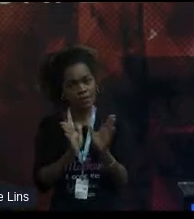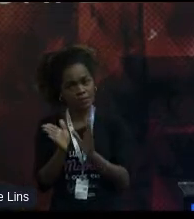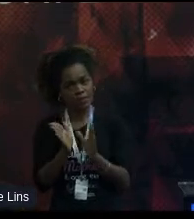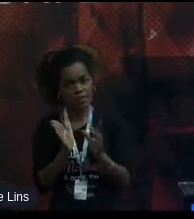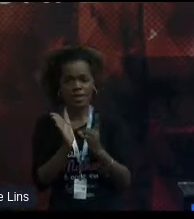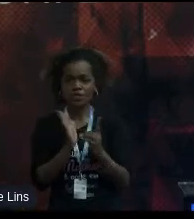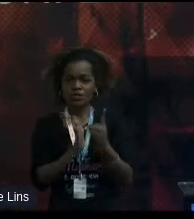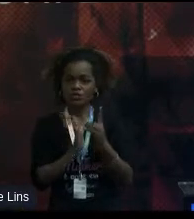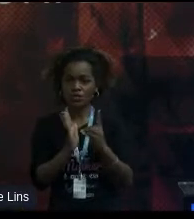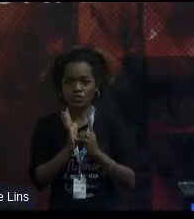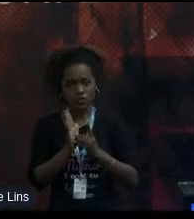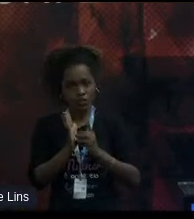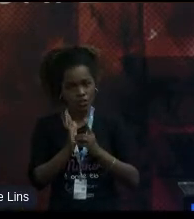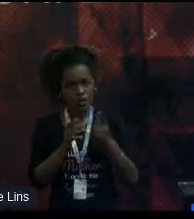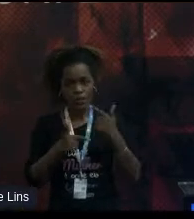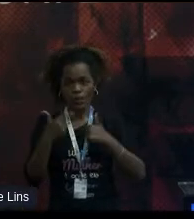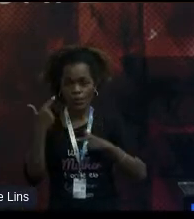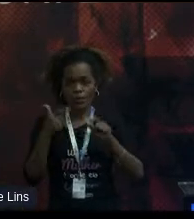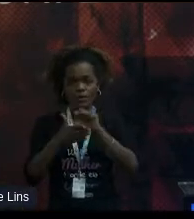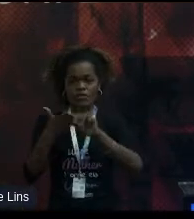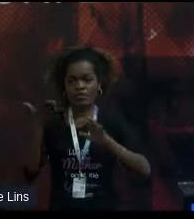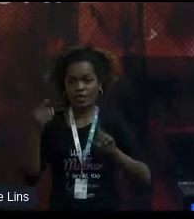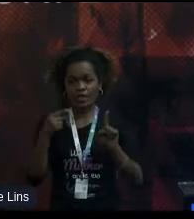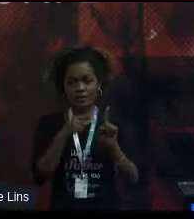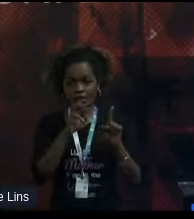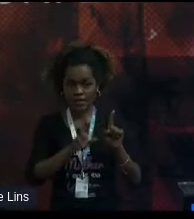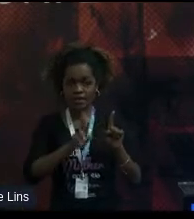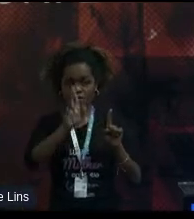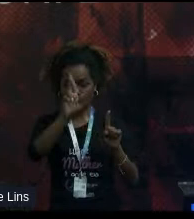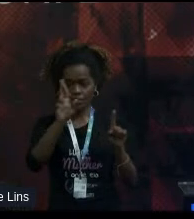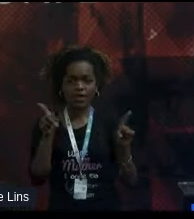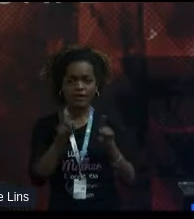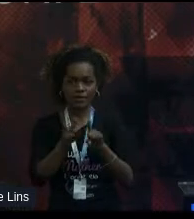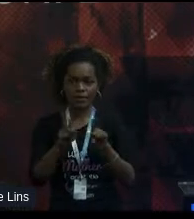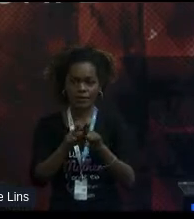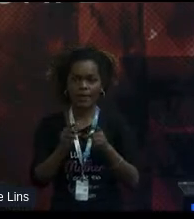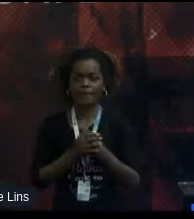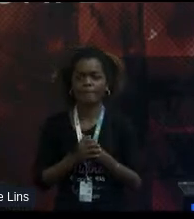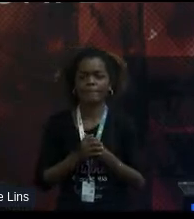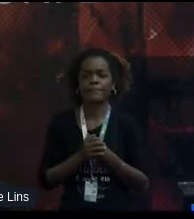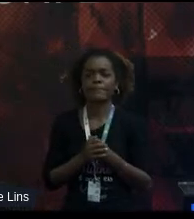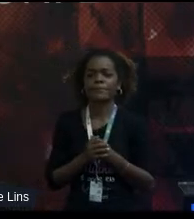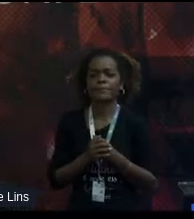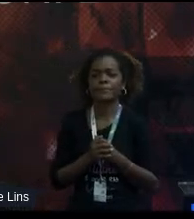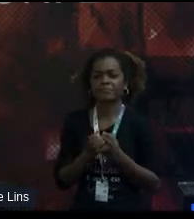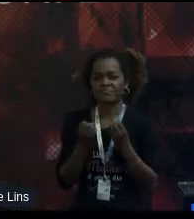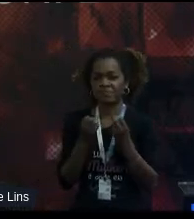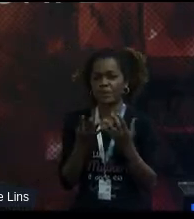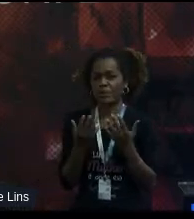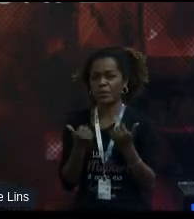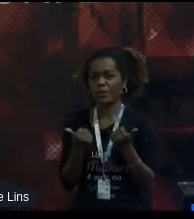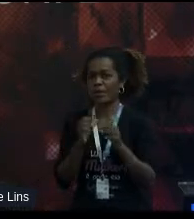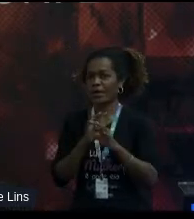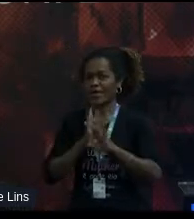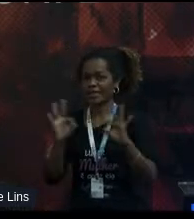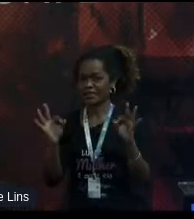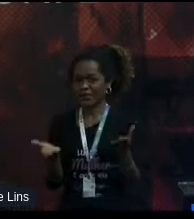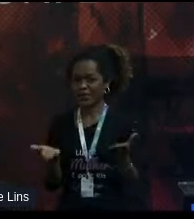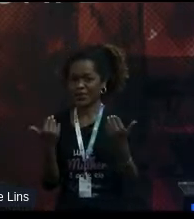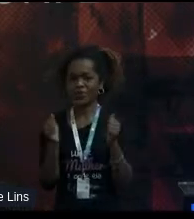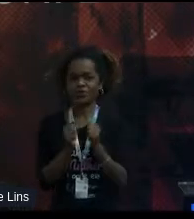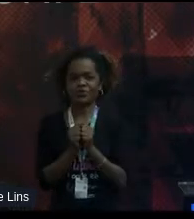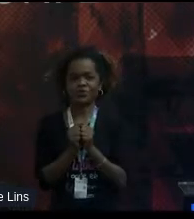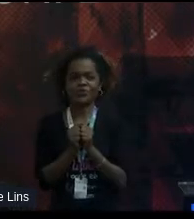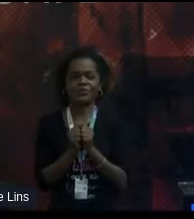outras atividades que eu desenvolvo por lá também, como a de ser atleta, né? Boa. E é isso. Vamos lá? E é isso, Seguindo vamos aqui? alinhar algumas